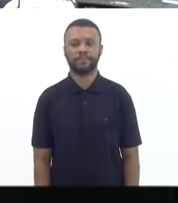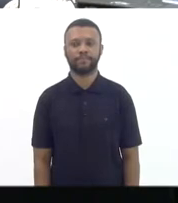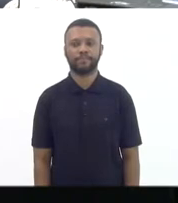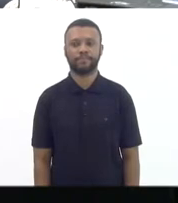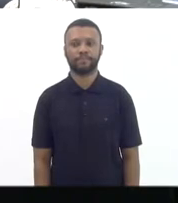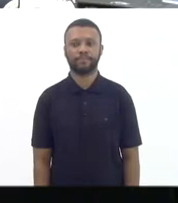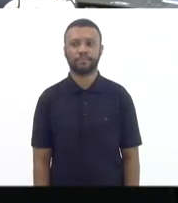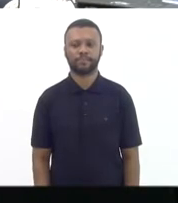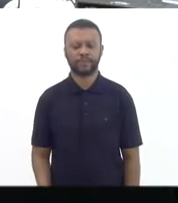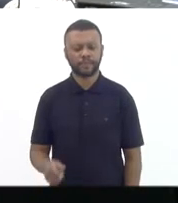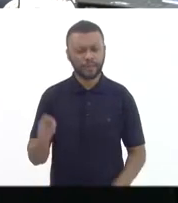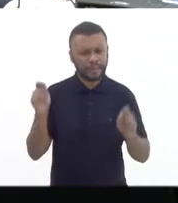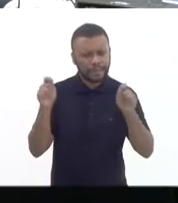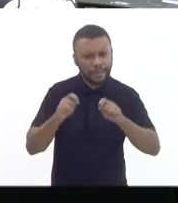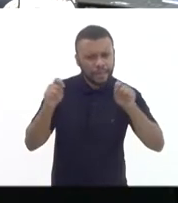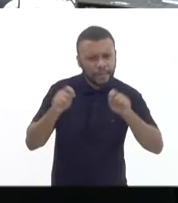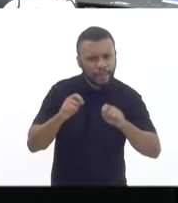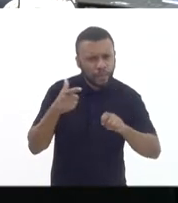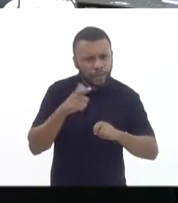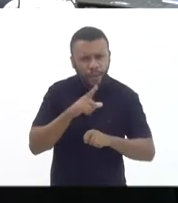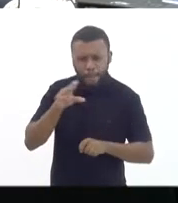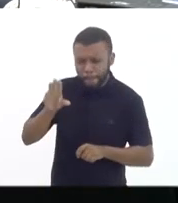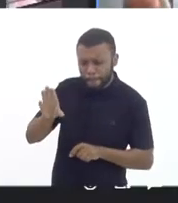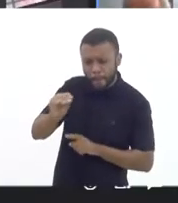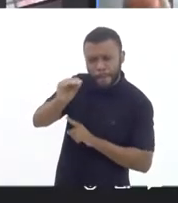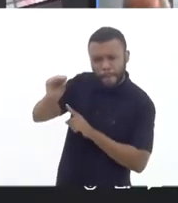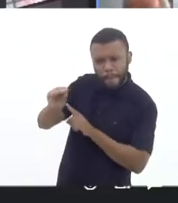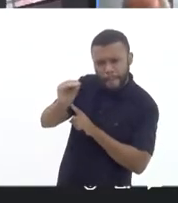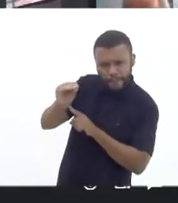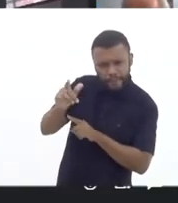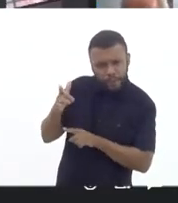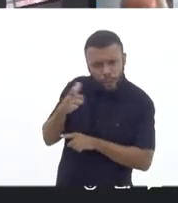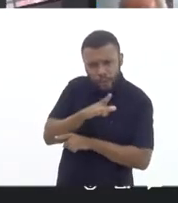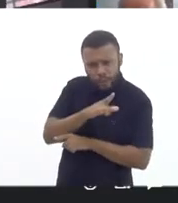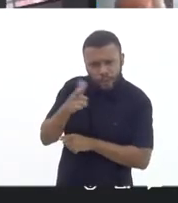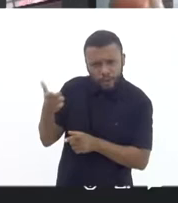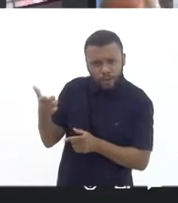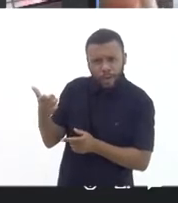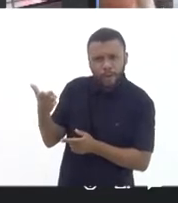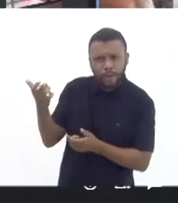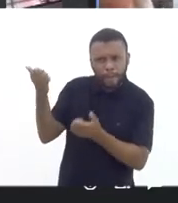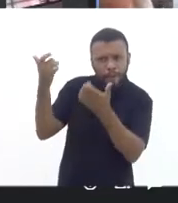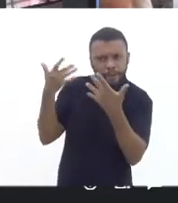Vê se está bom agora. Vocês estão me ouvindo? Não, estou me ouvindo não.